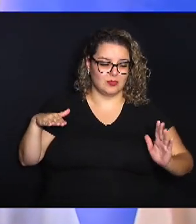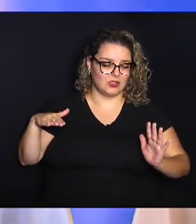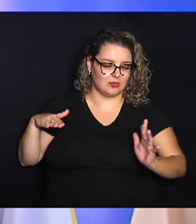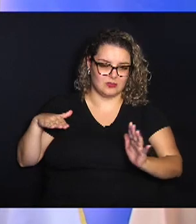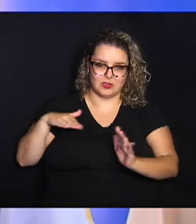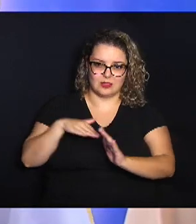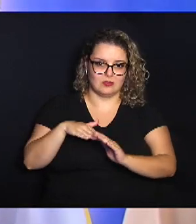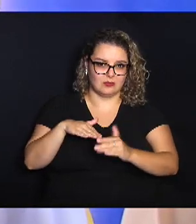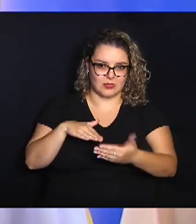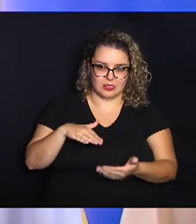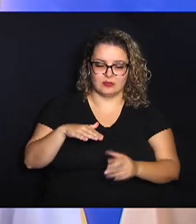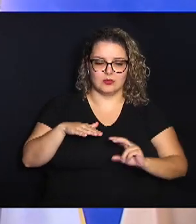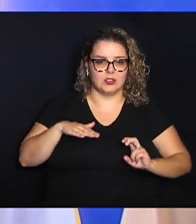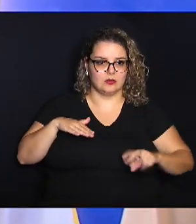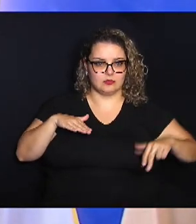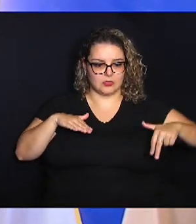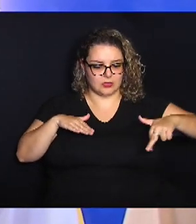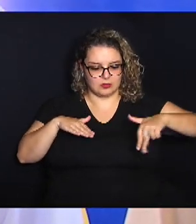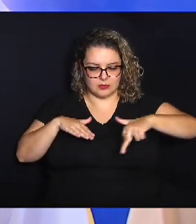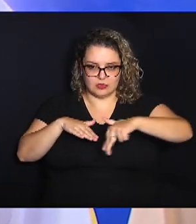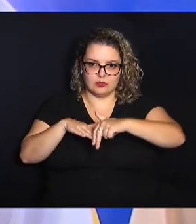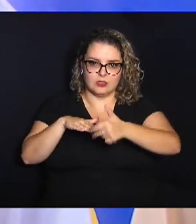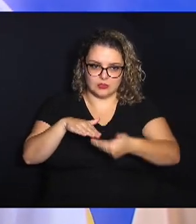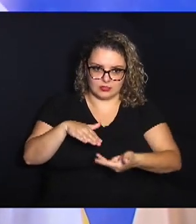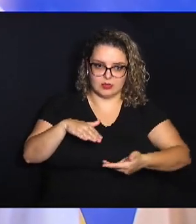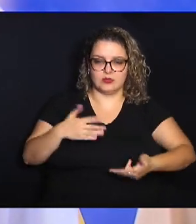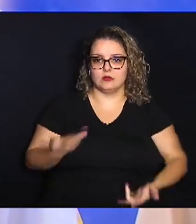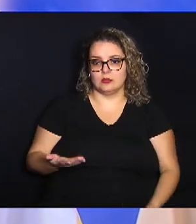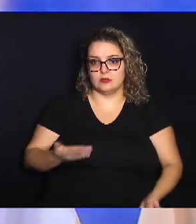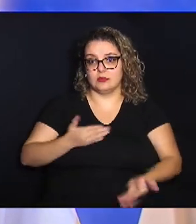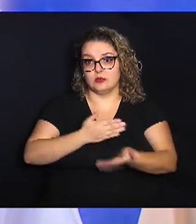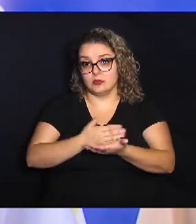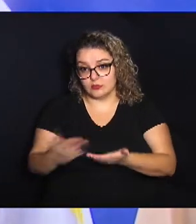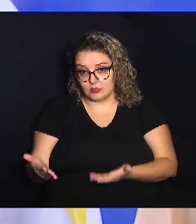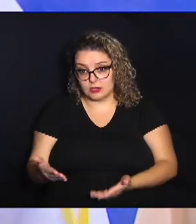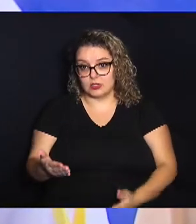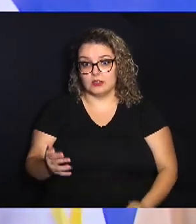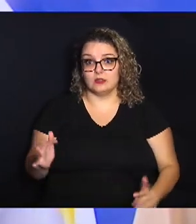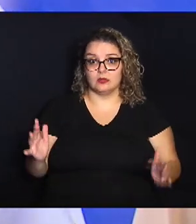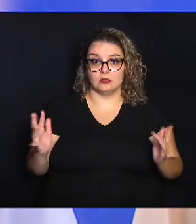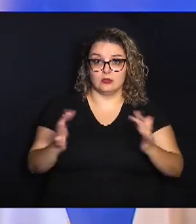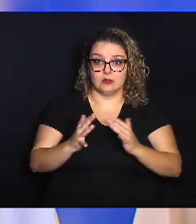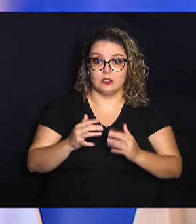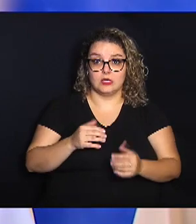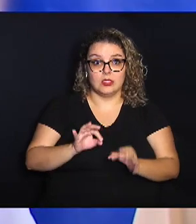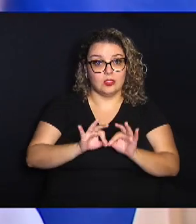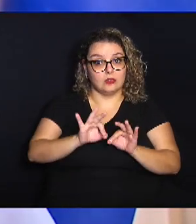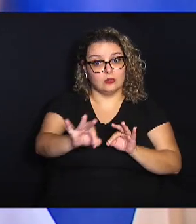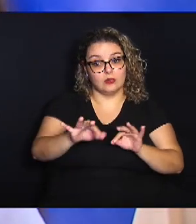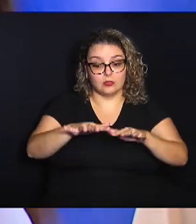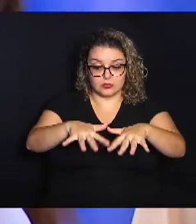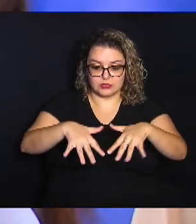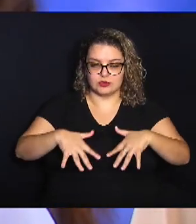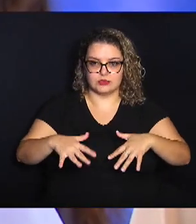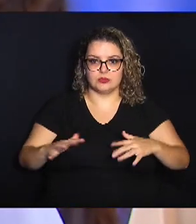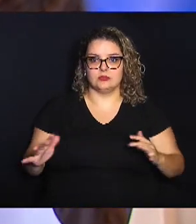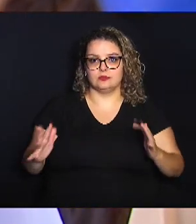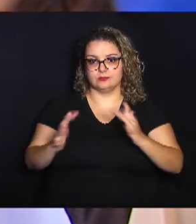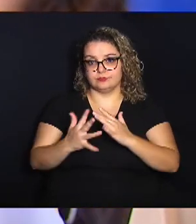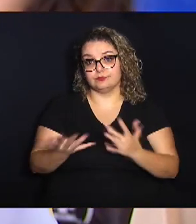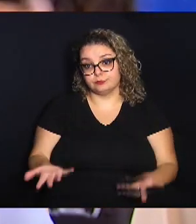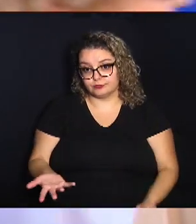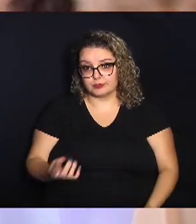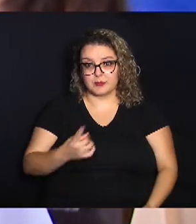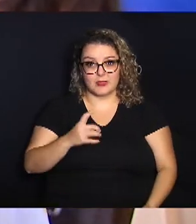As informações iniciais é que estava sendo uma travessia fora da faixa de pedestre, aparentemente a